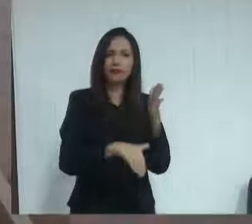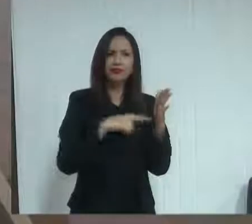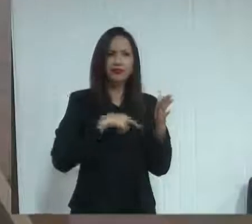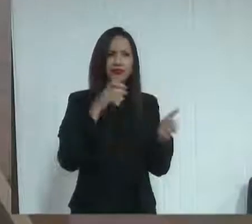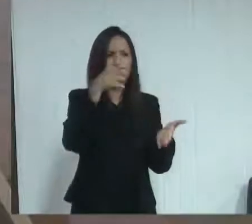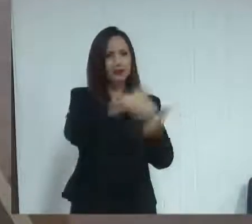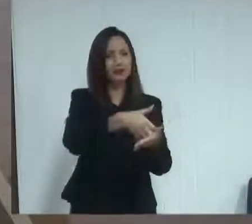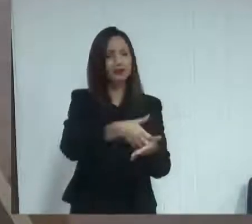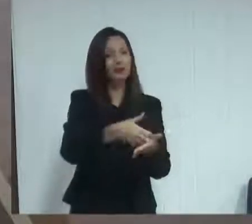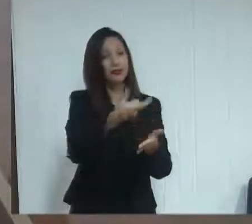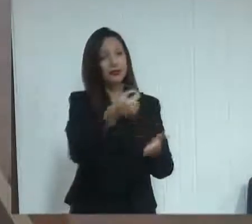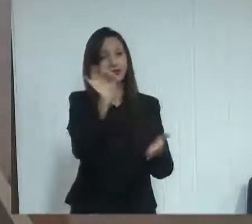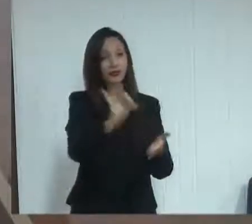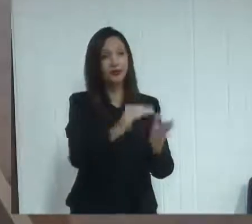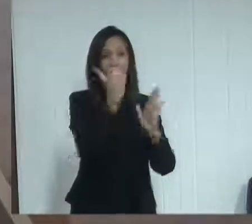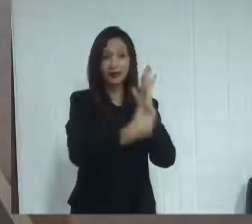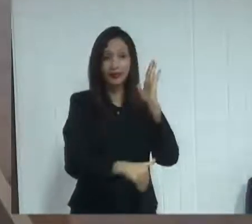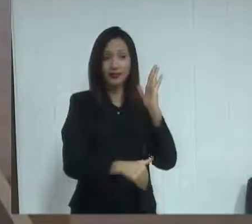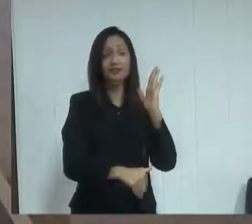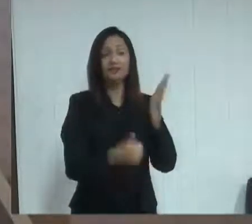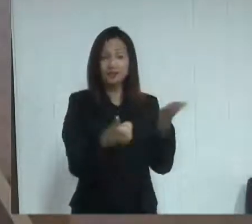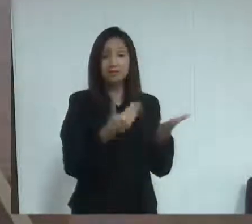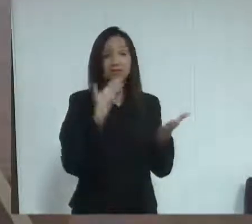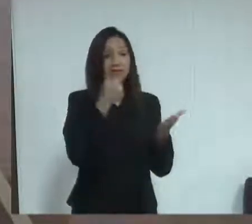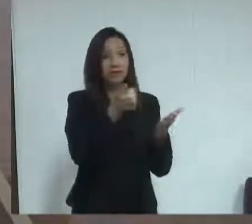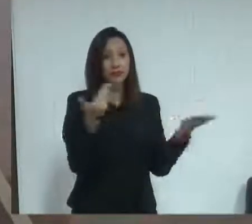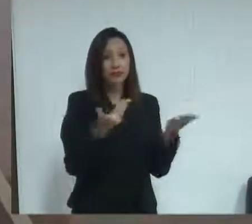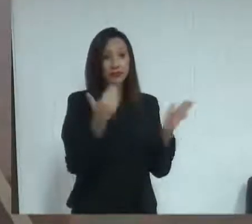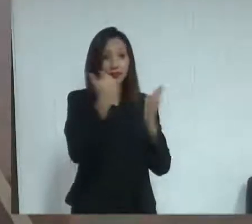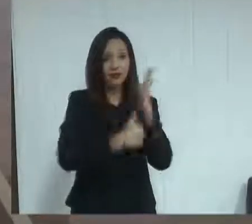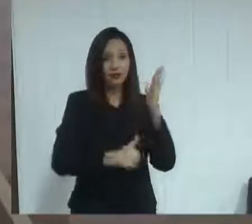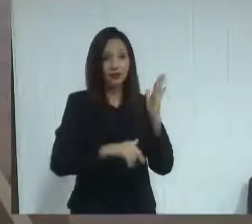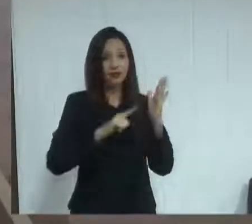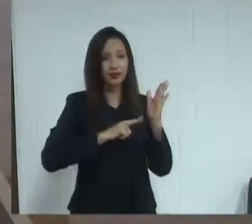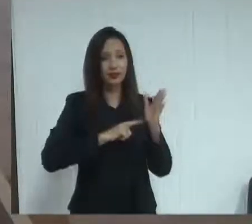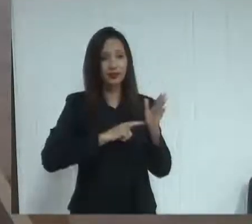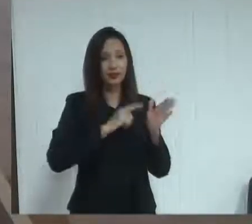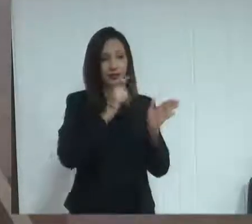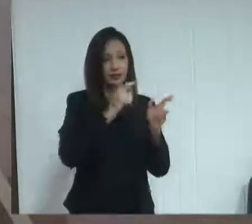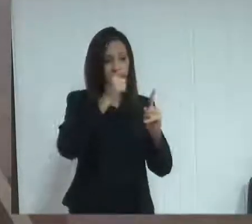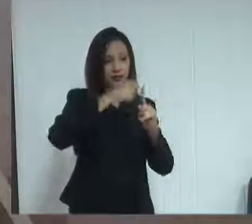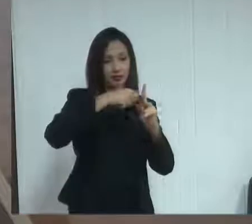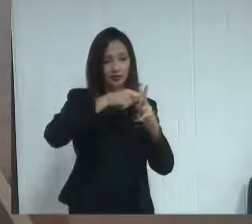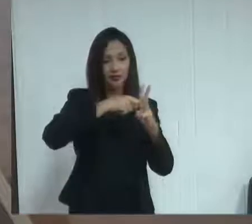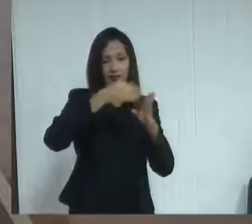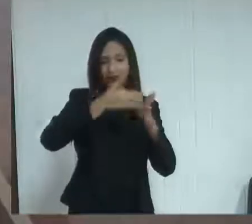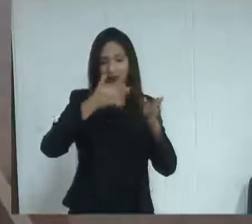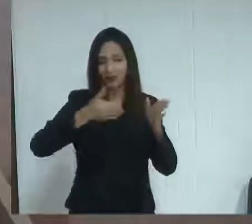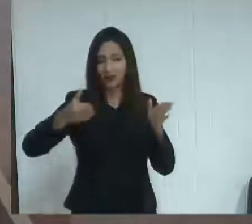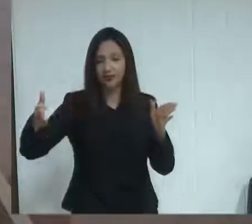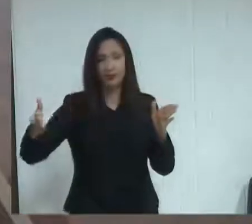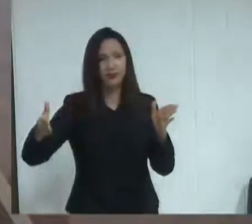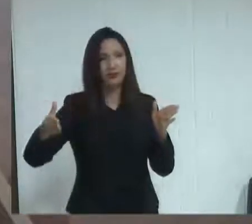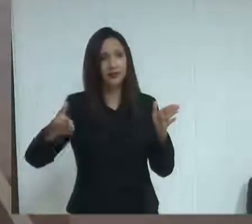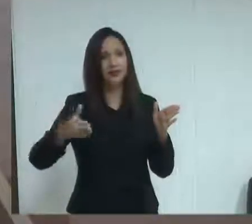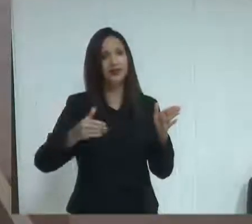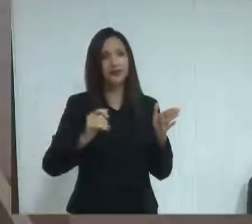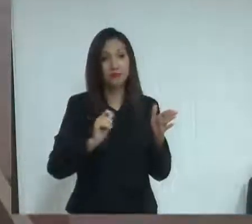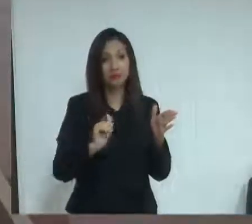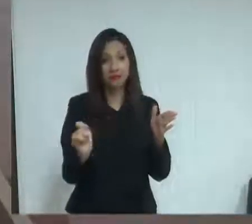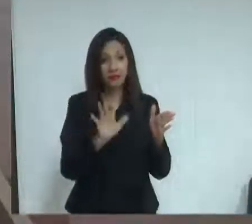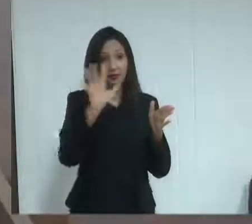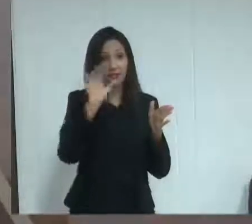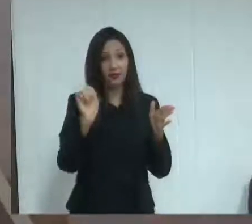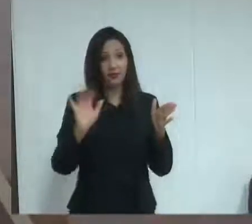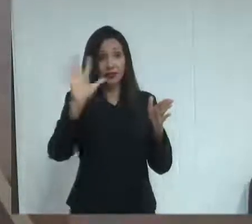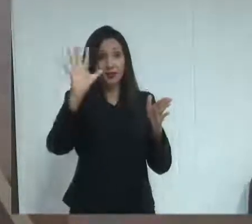pagar com os 20% de desconto. Uma vantagem muito grande. Mas aquele que tem que pagar por mês, sofreria aí, de fato, porque ele acaba pagando mais, todos